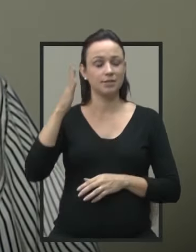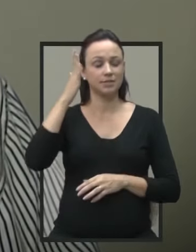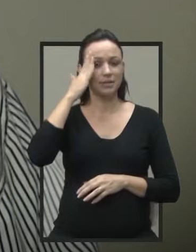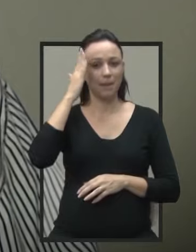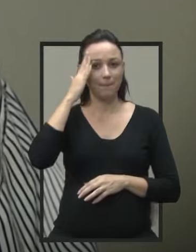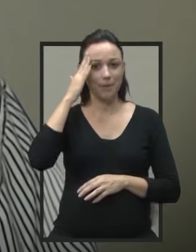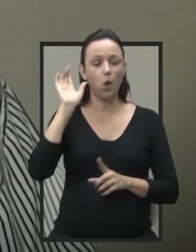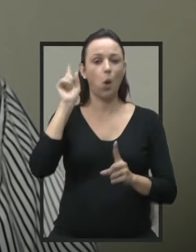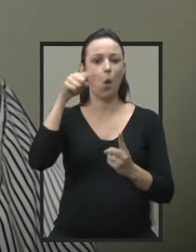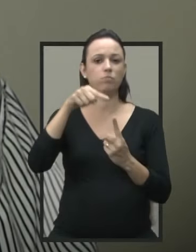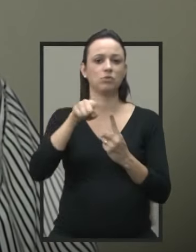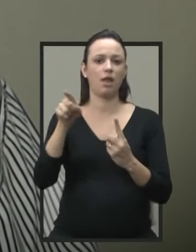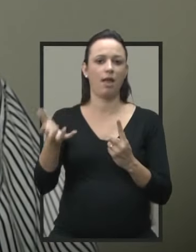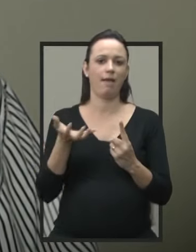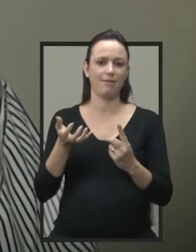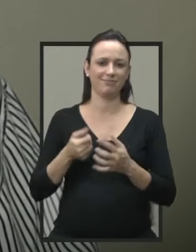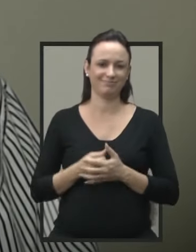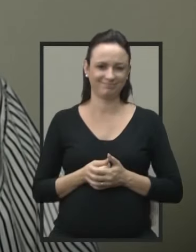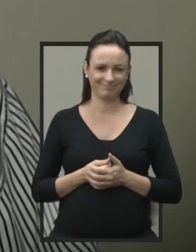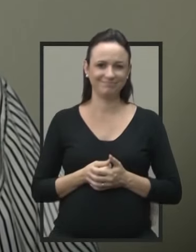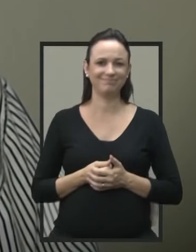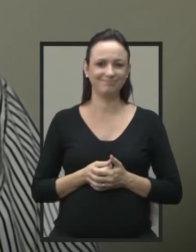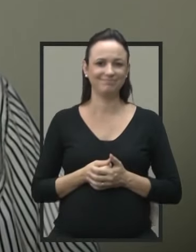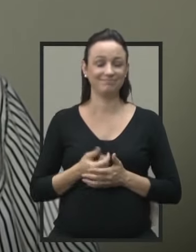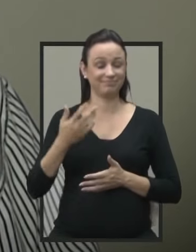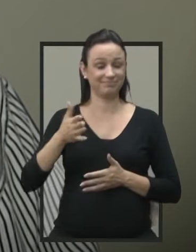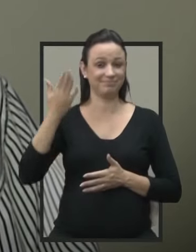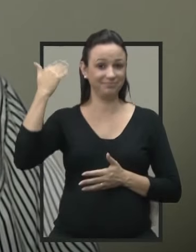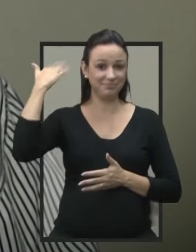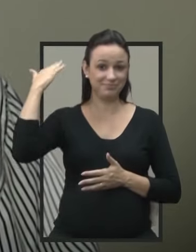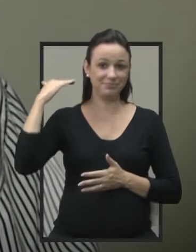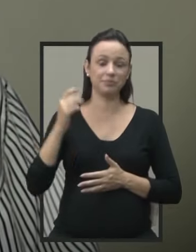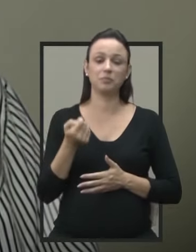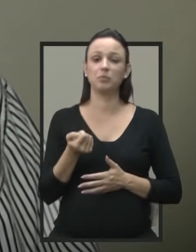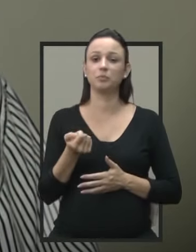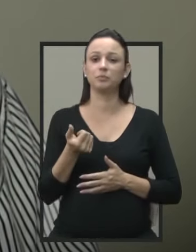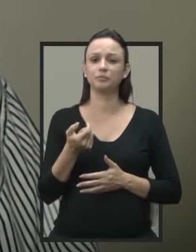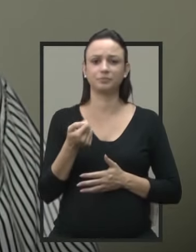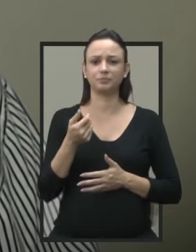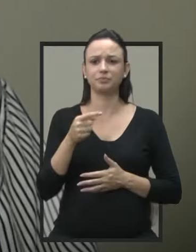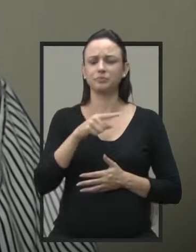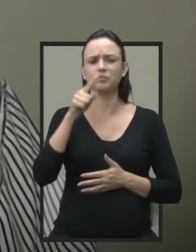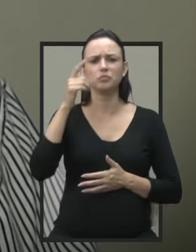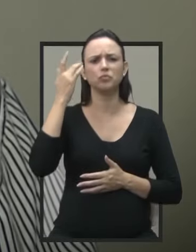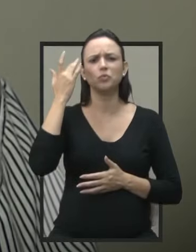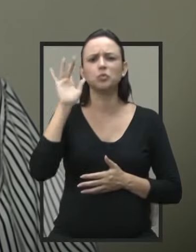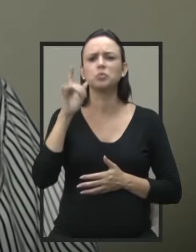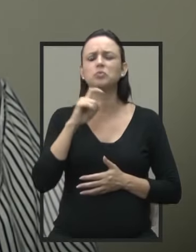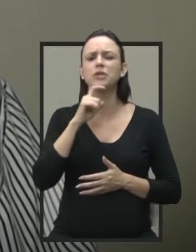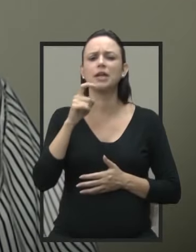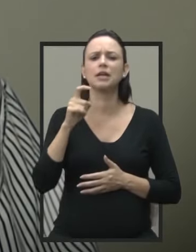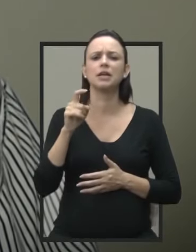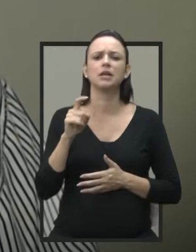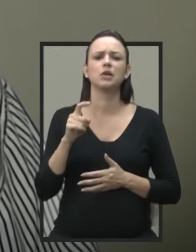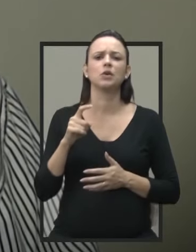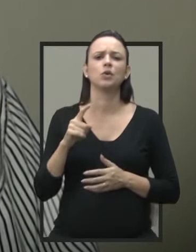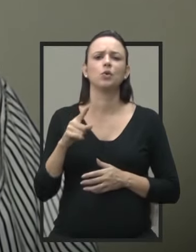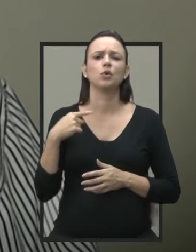sabia atingir o objetivo que ele queria. Tanto é que naquela época quase ninguém sabe.